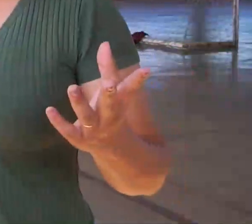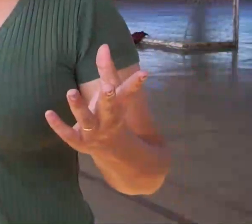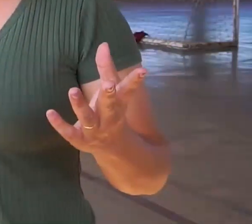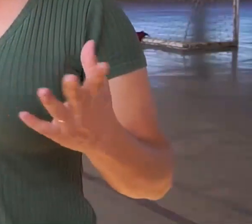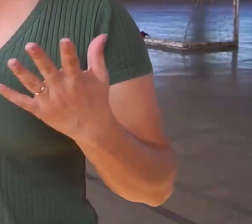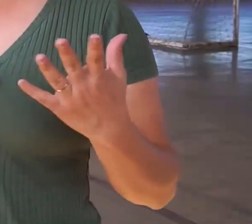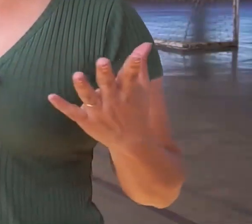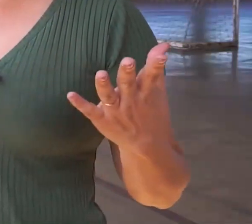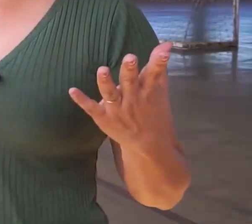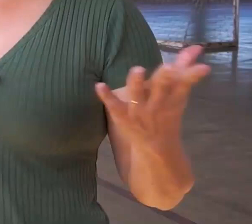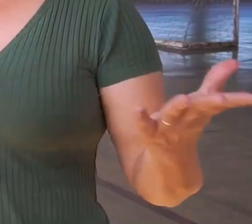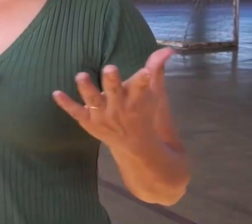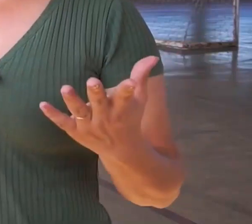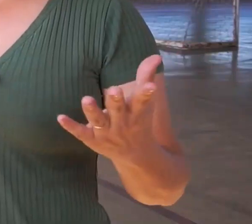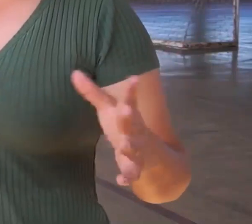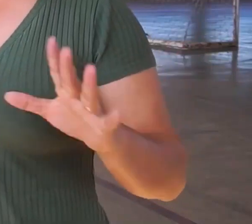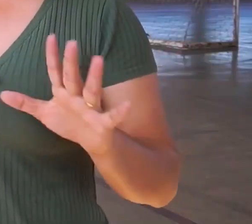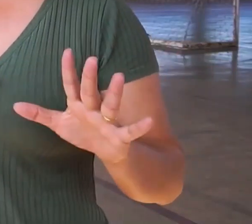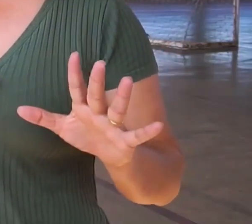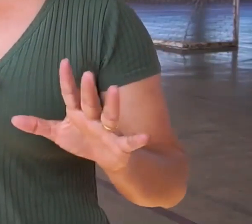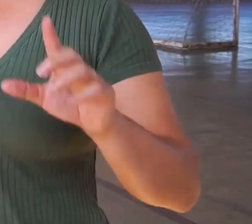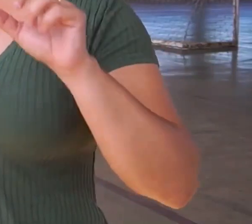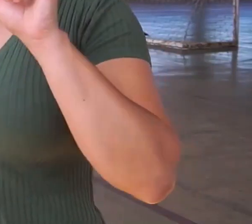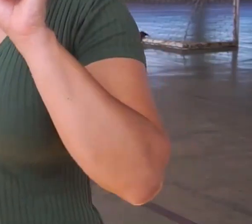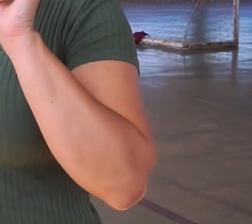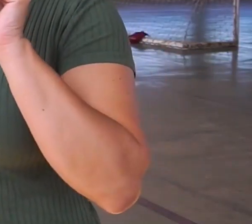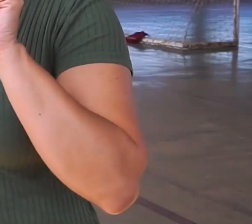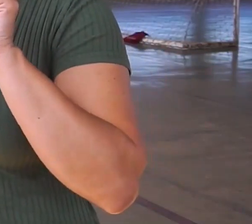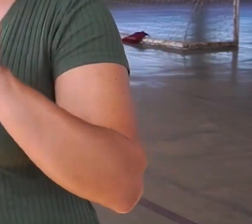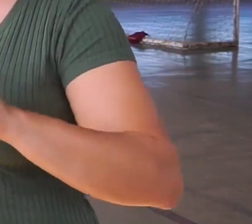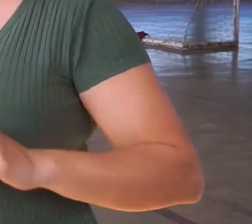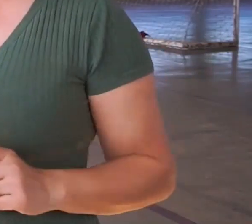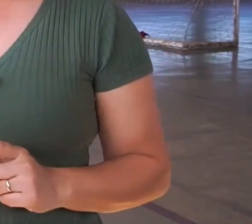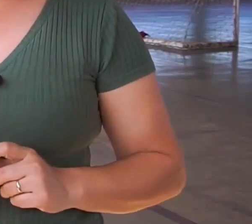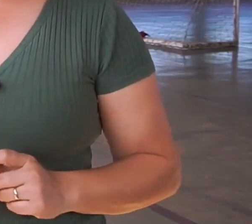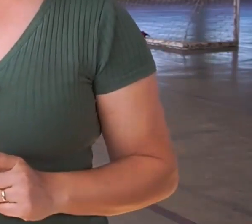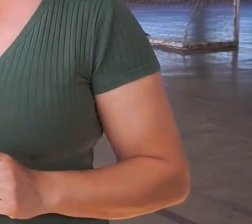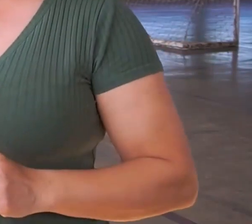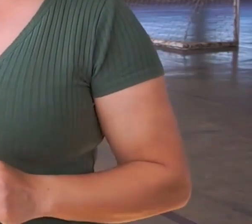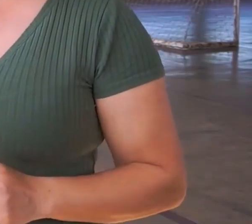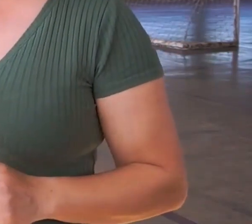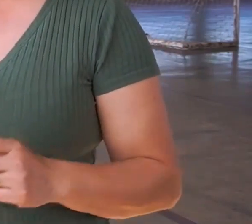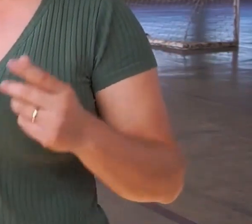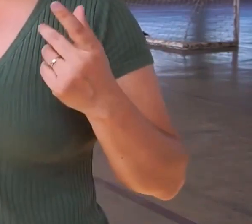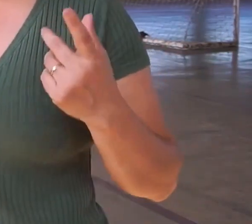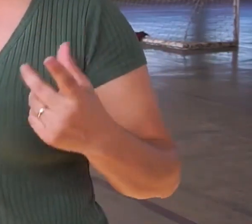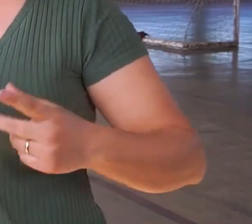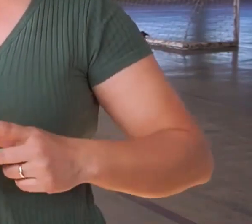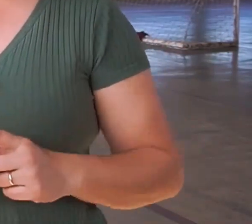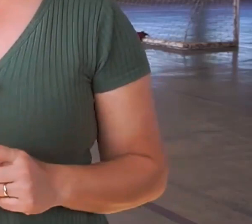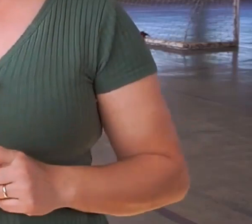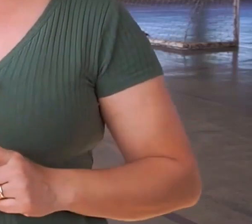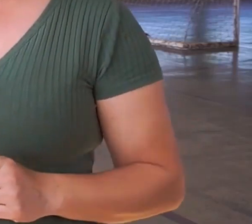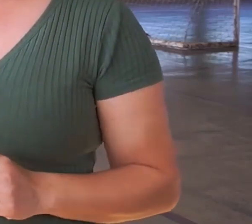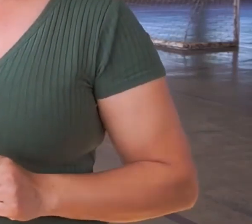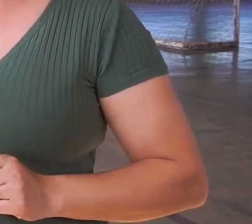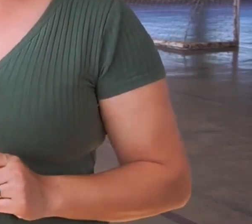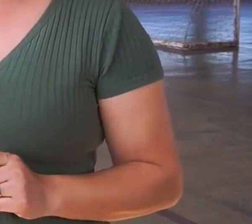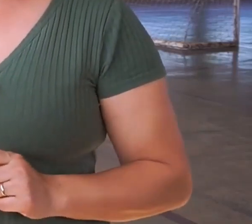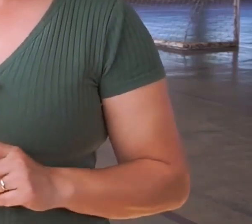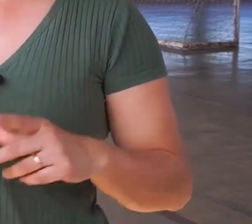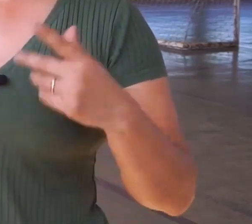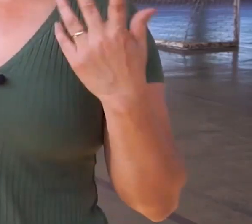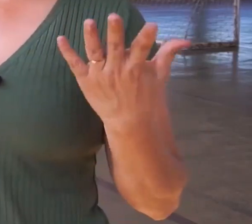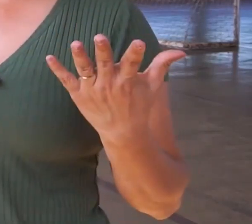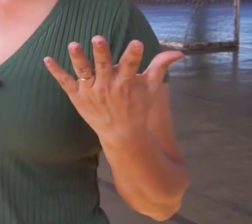Desde pequeno, nossos pais, parentes sempre nos falam: você precisa comer para crescer, ficar forte, ter energia, não é